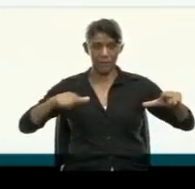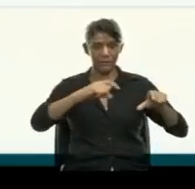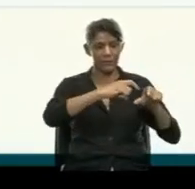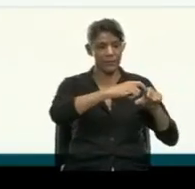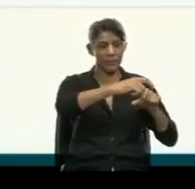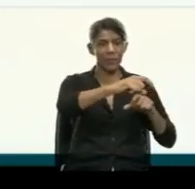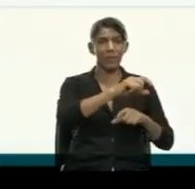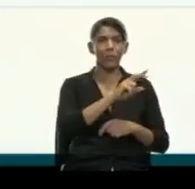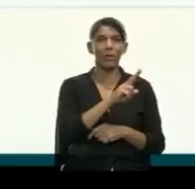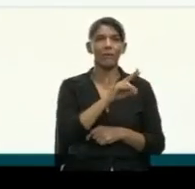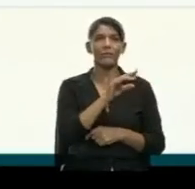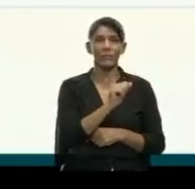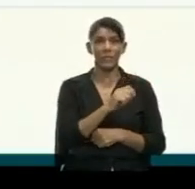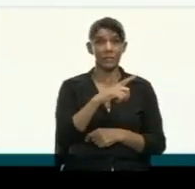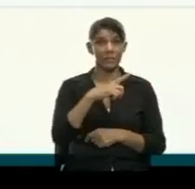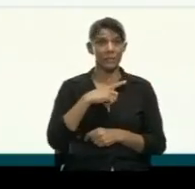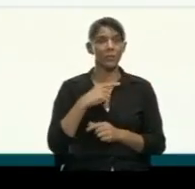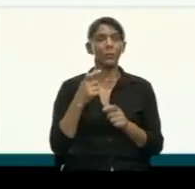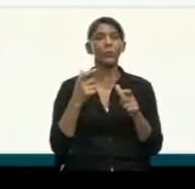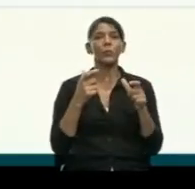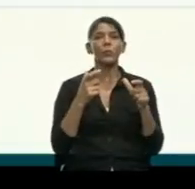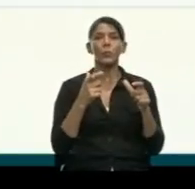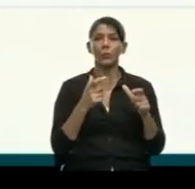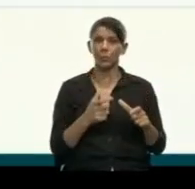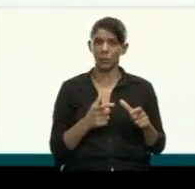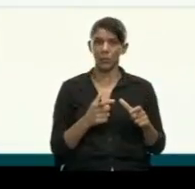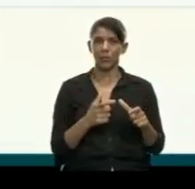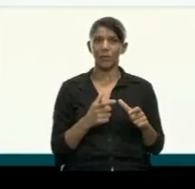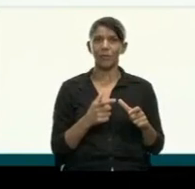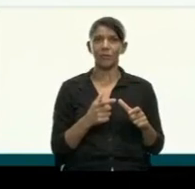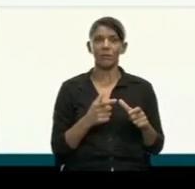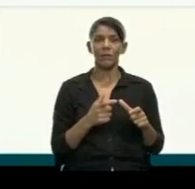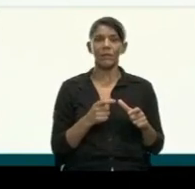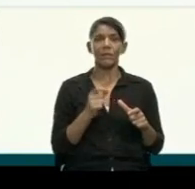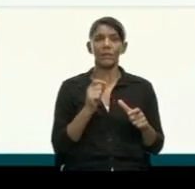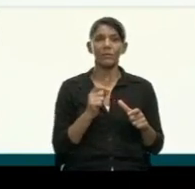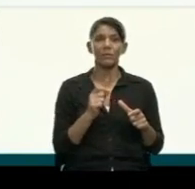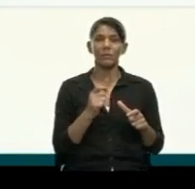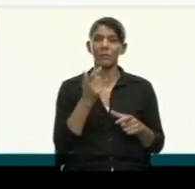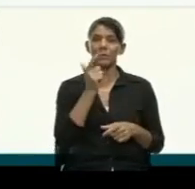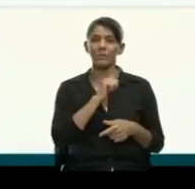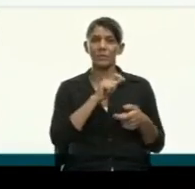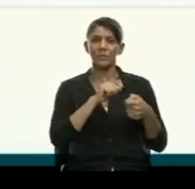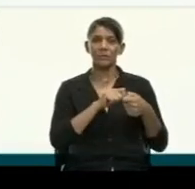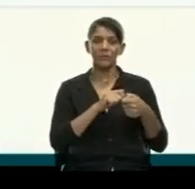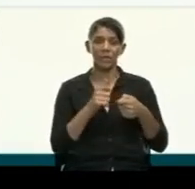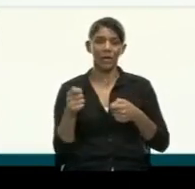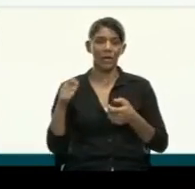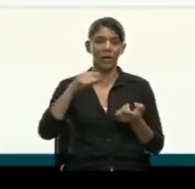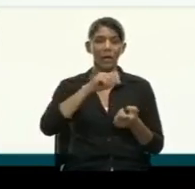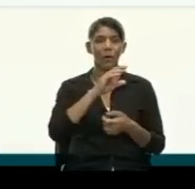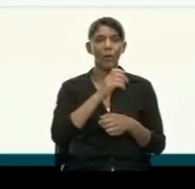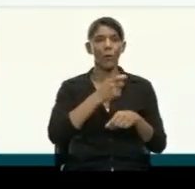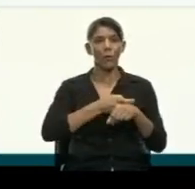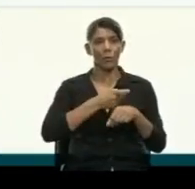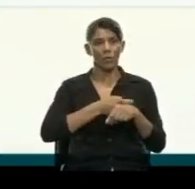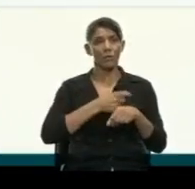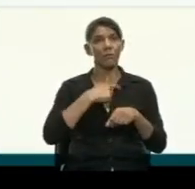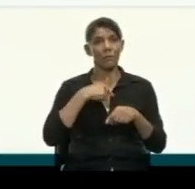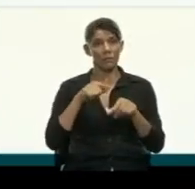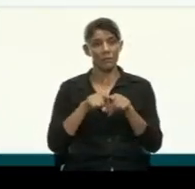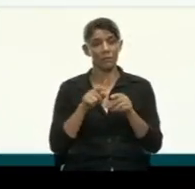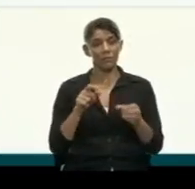para baixo, né? Então há um local negativo aqui para a gente poder fazer a concretagem. Aqui provavelmente um pilar